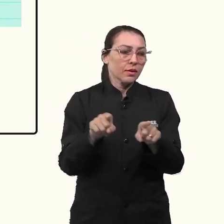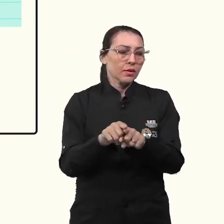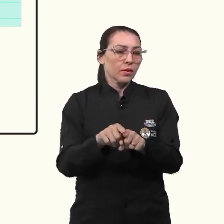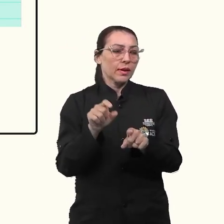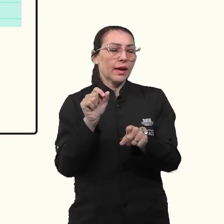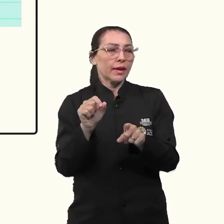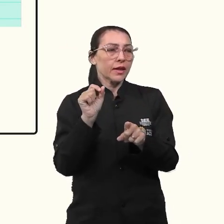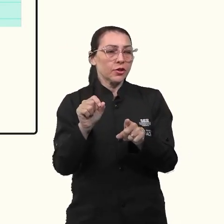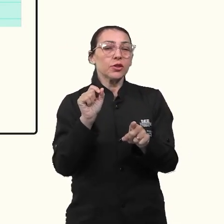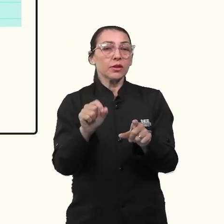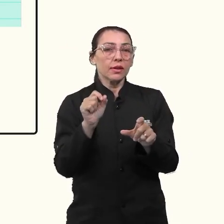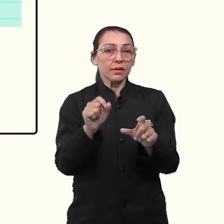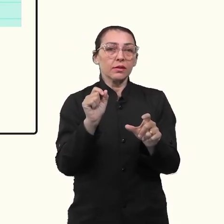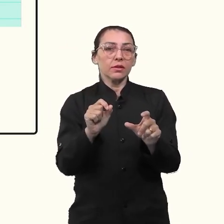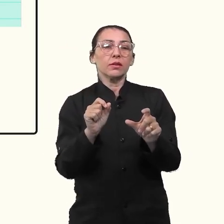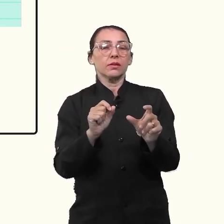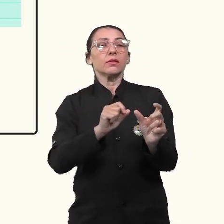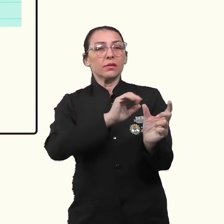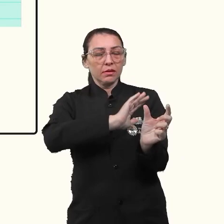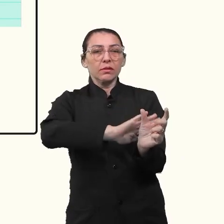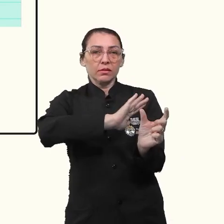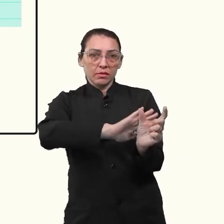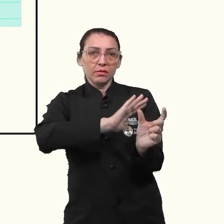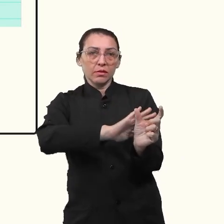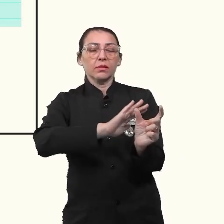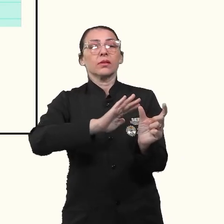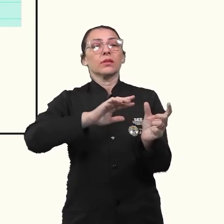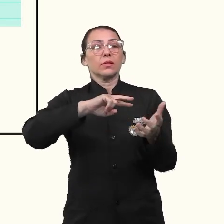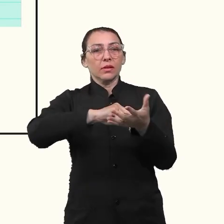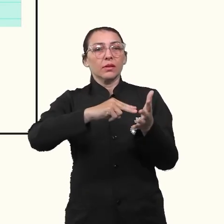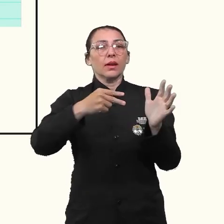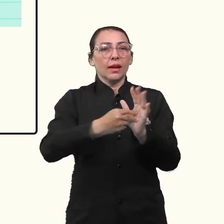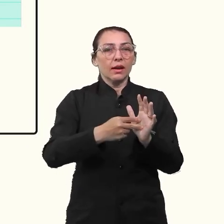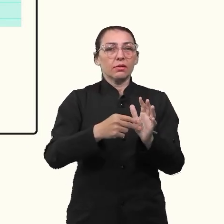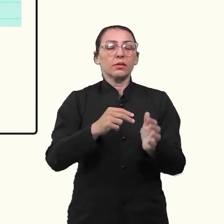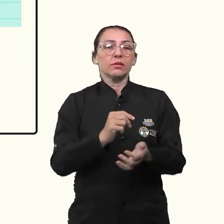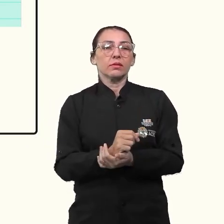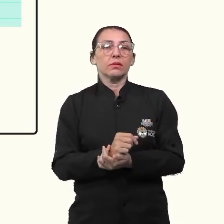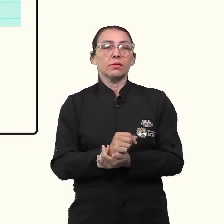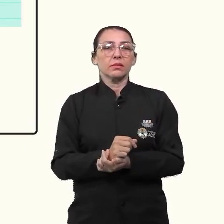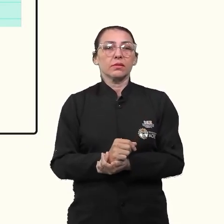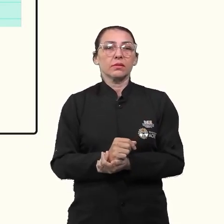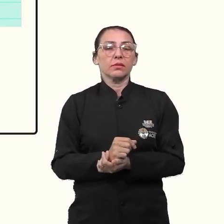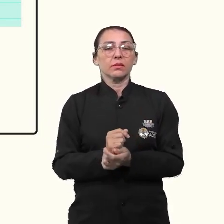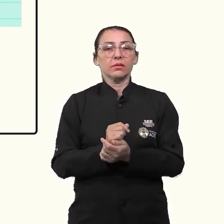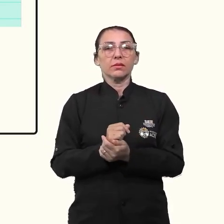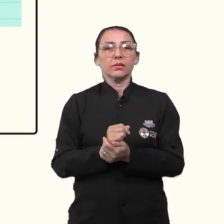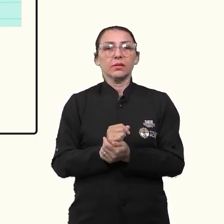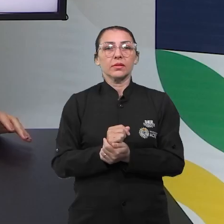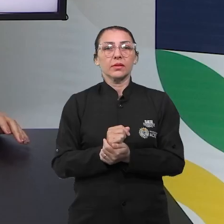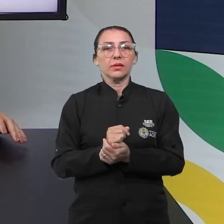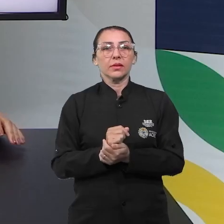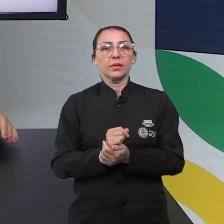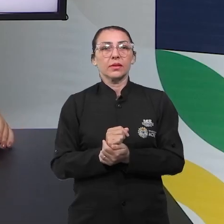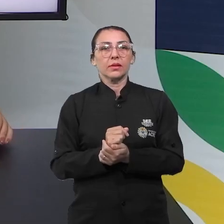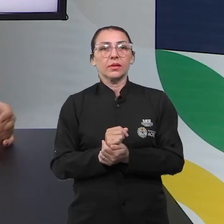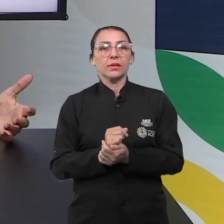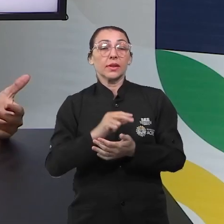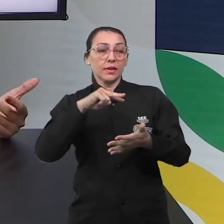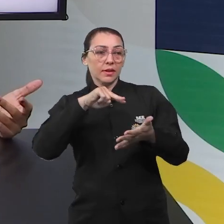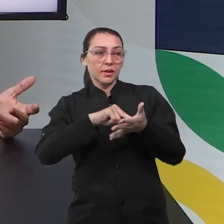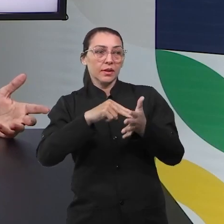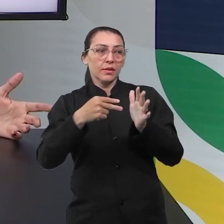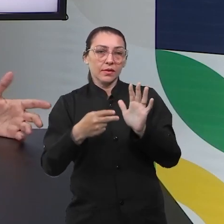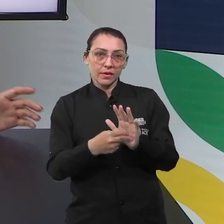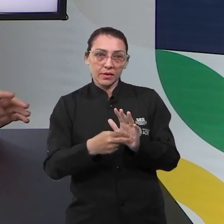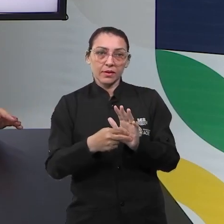é uma conotação, que é um sentido figurado e expressivo. Então, esses